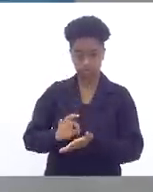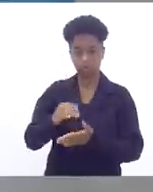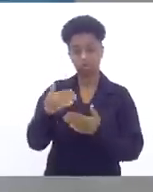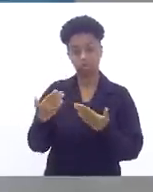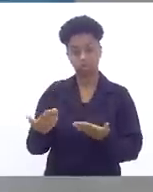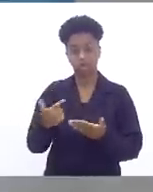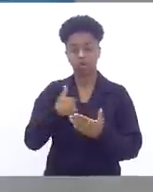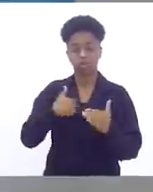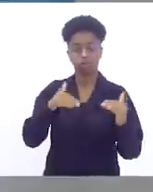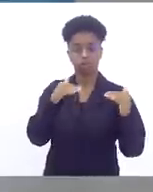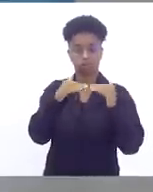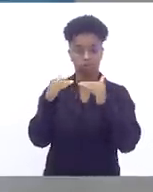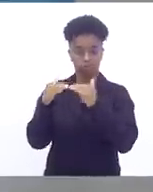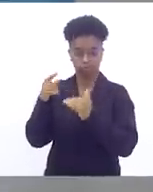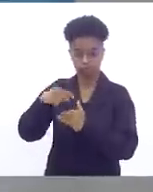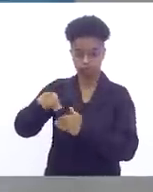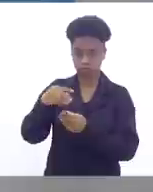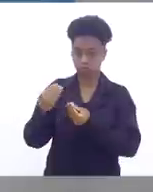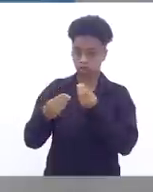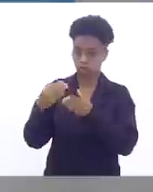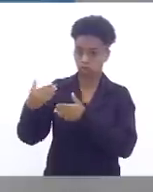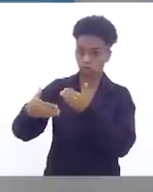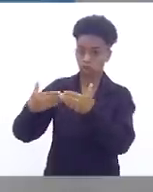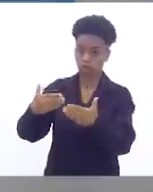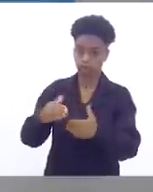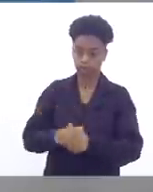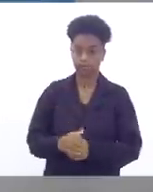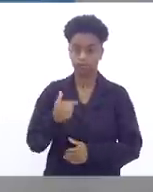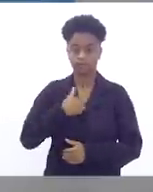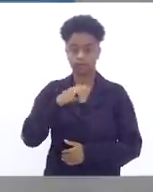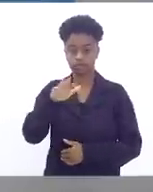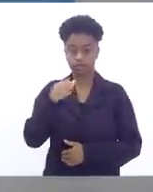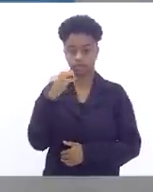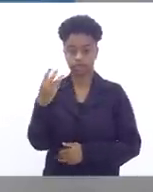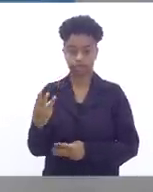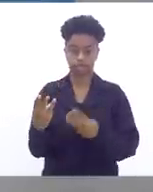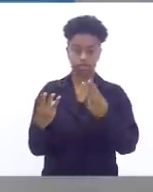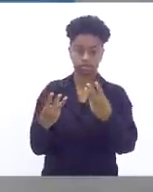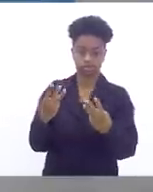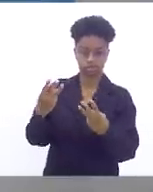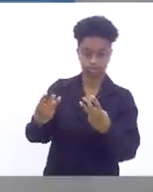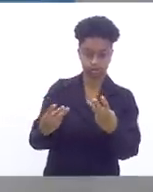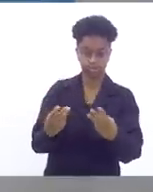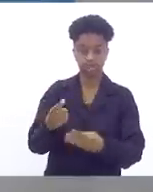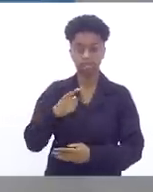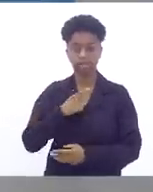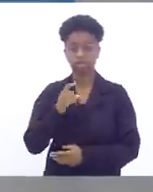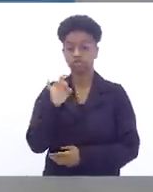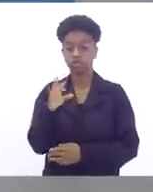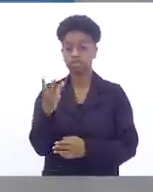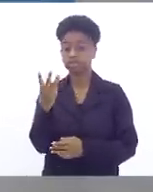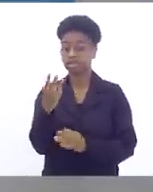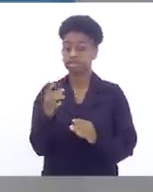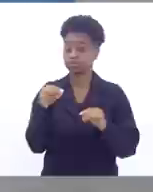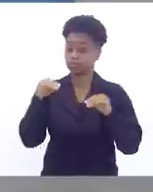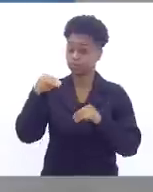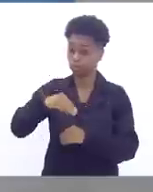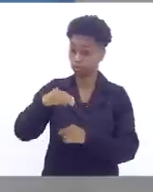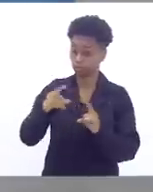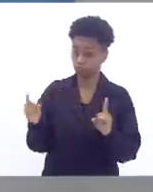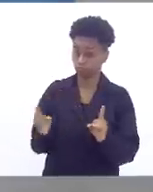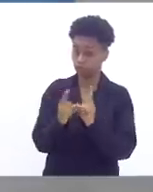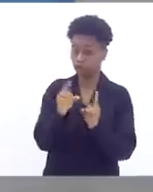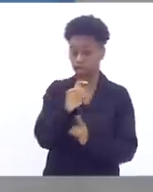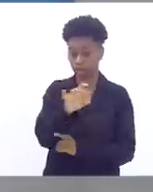um acordo aqui de procedimento eu vou chamar de três em três vou dar apenas 3 minutos para cada um